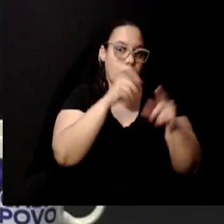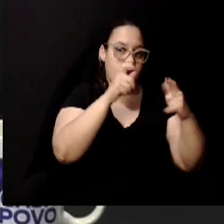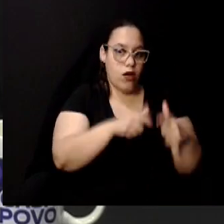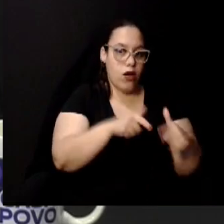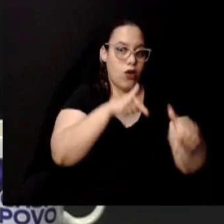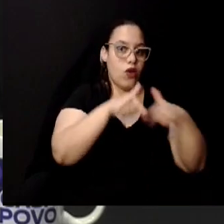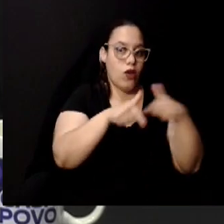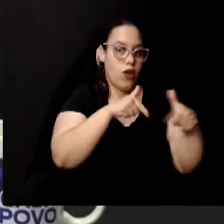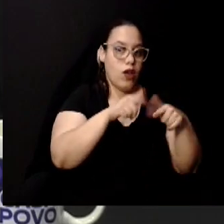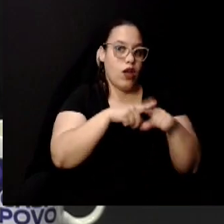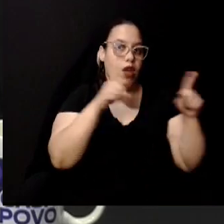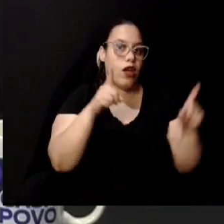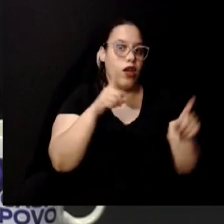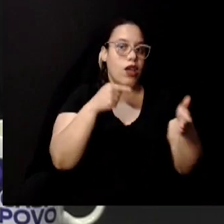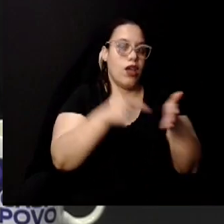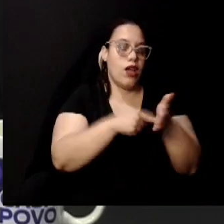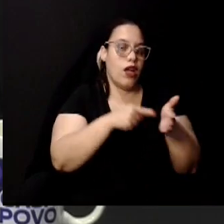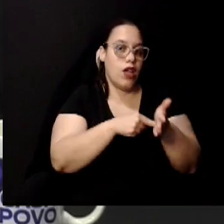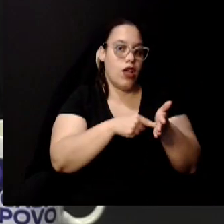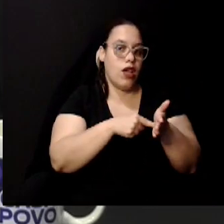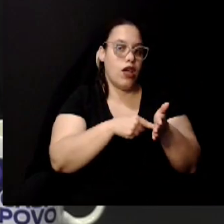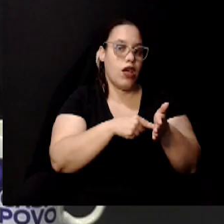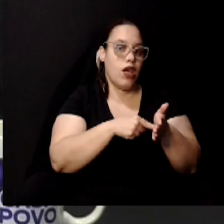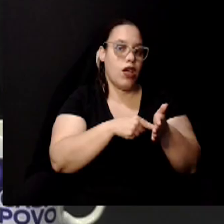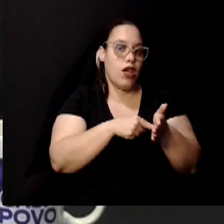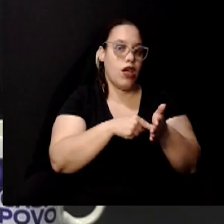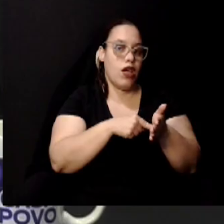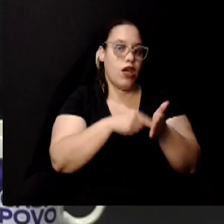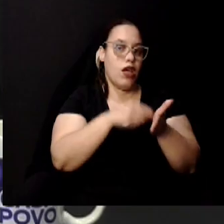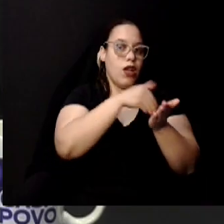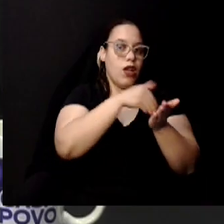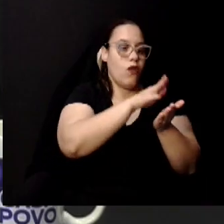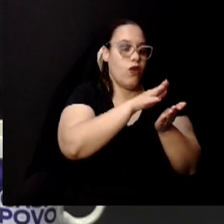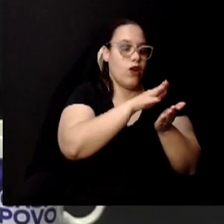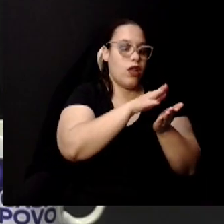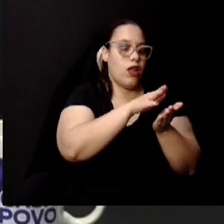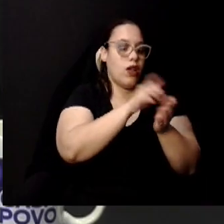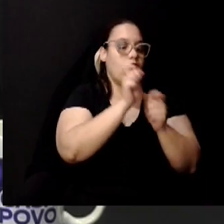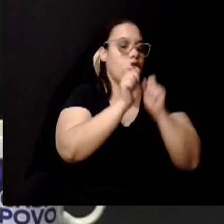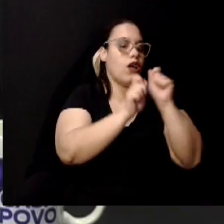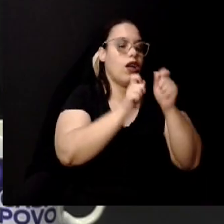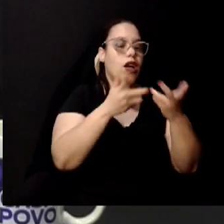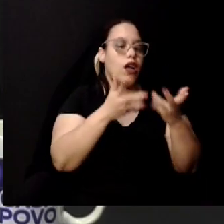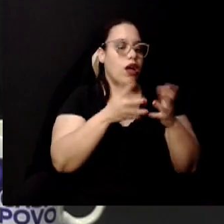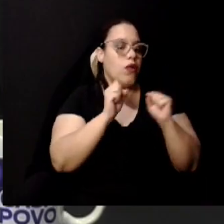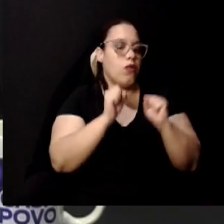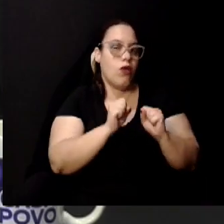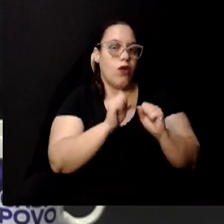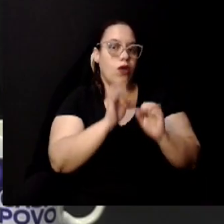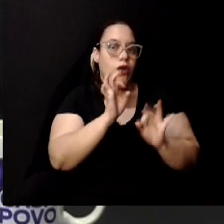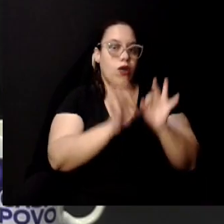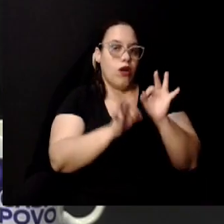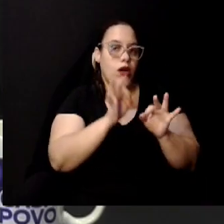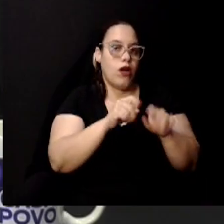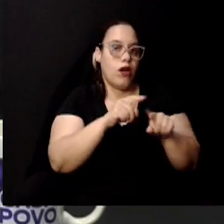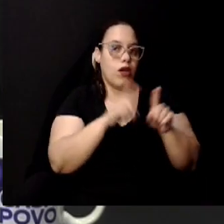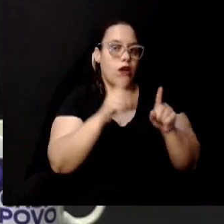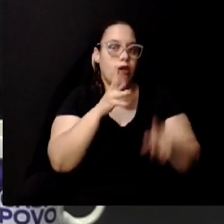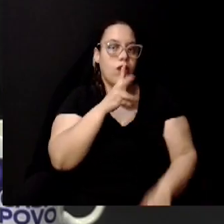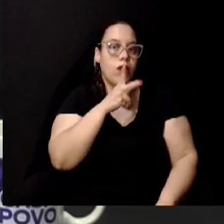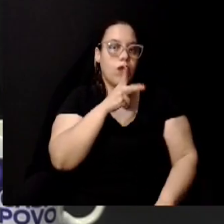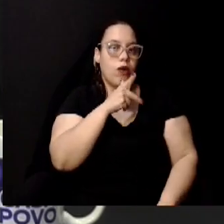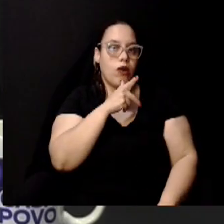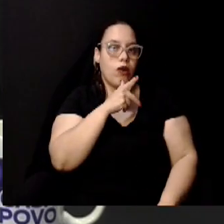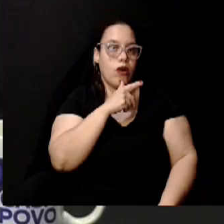se eu denunciar, provavelmente eu vou ser demitido. E aí eu posso ir até na justiça, mas vai demorar para acontecer alguma